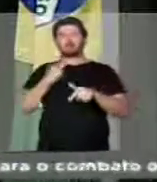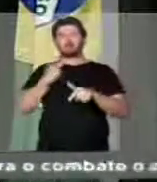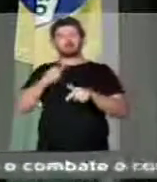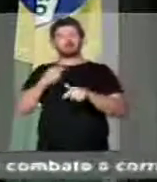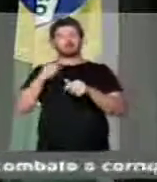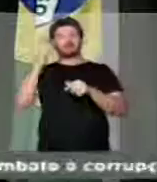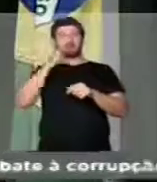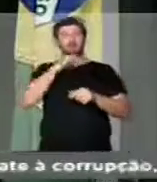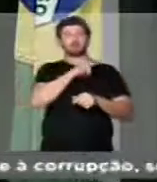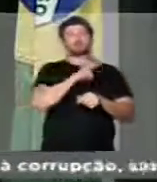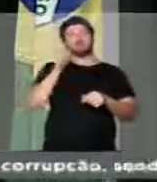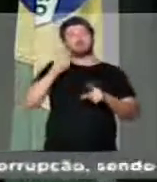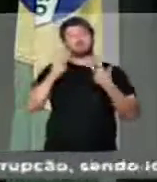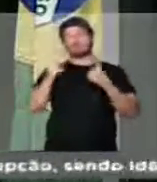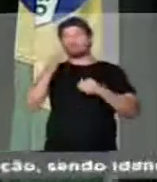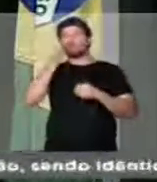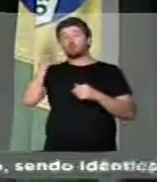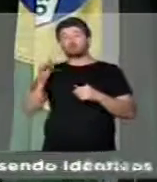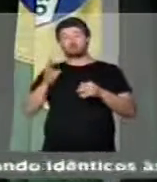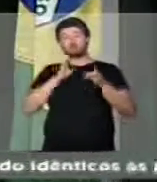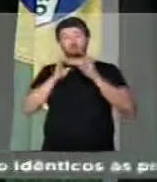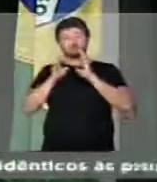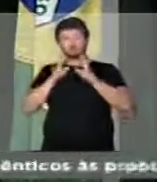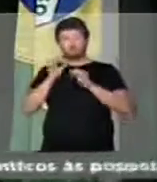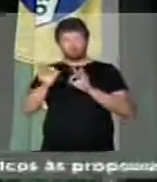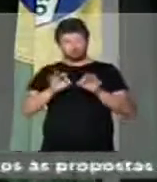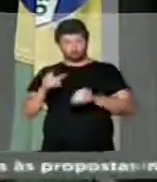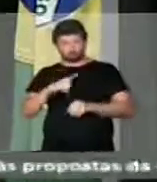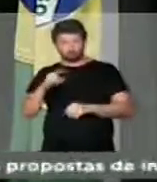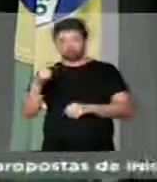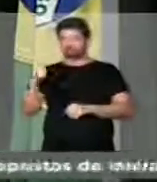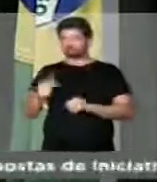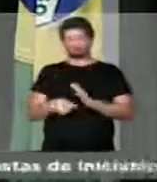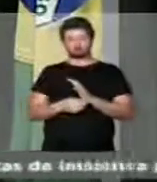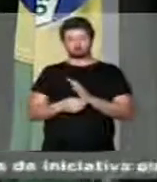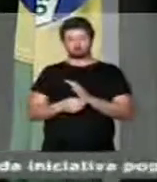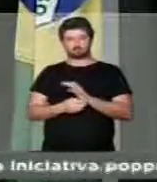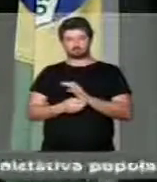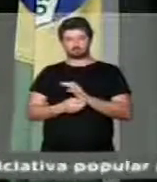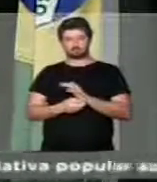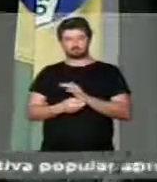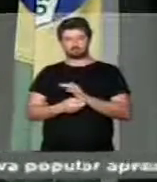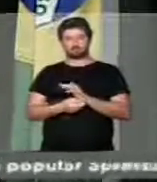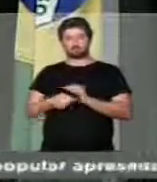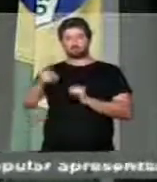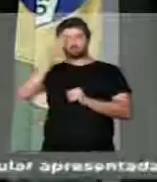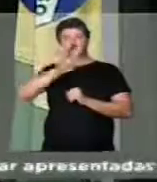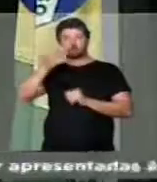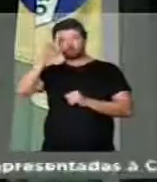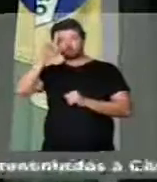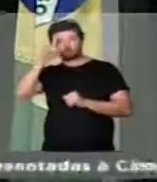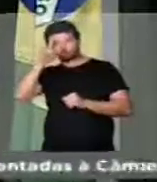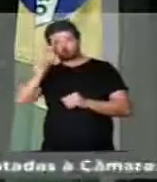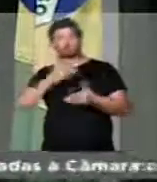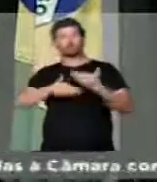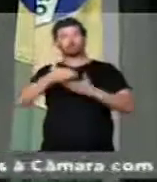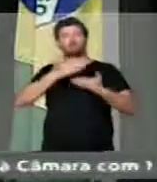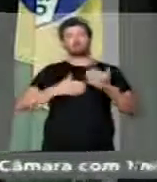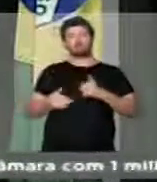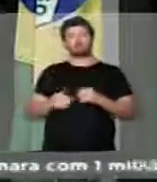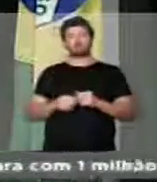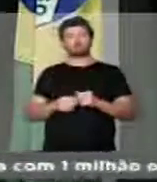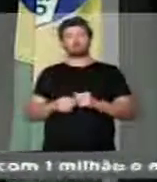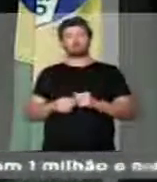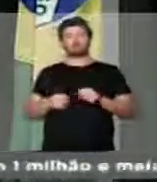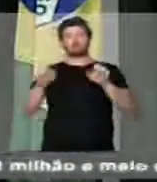outra ratazana. O Facebook não tem controles. A troca de nomes é diária. Não se dão ao cuidado de mudar termos